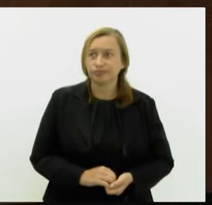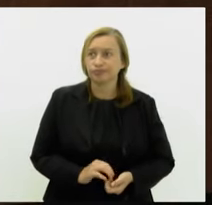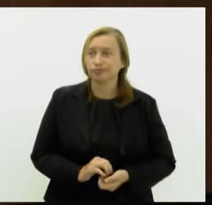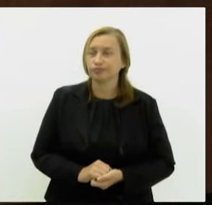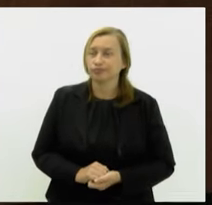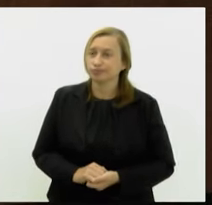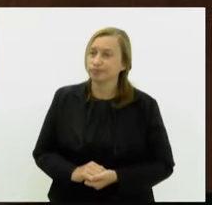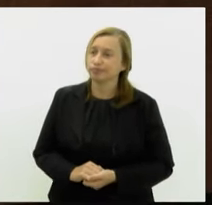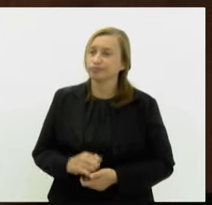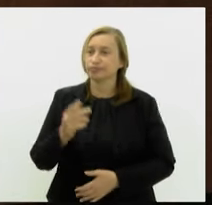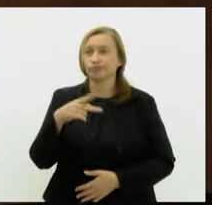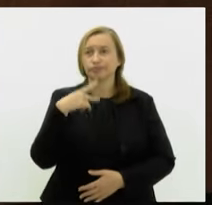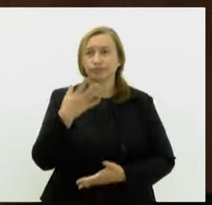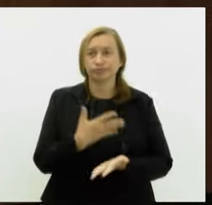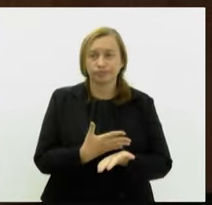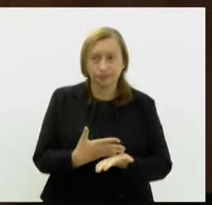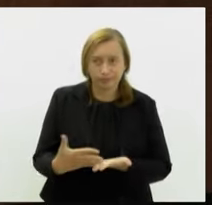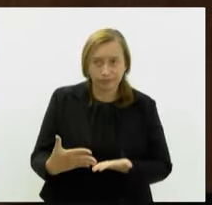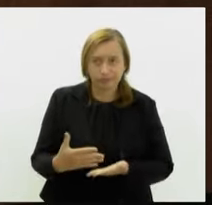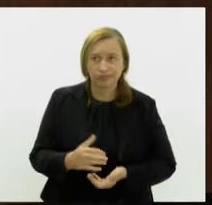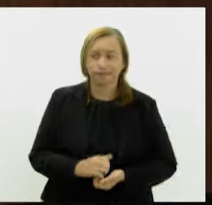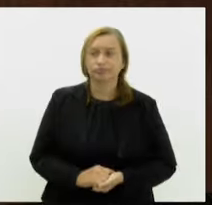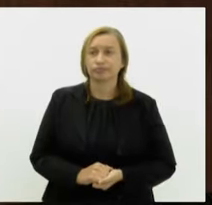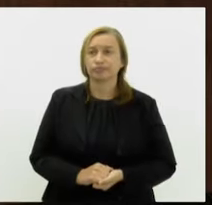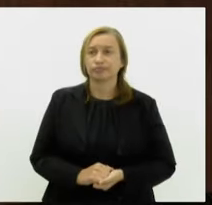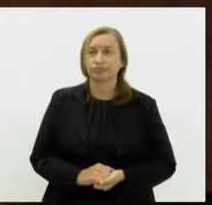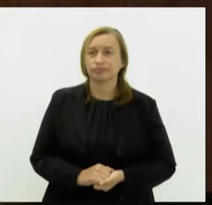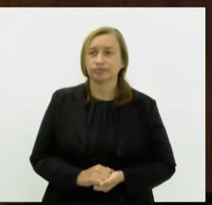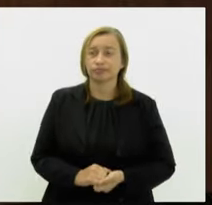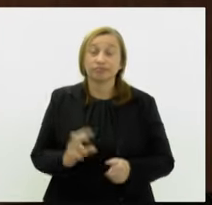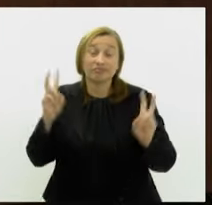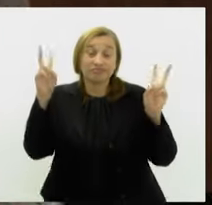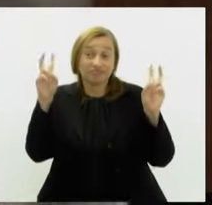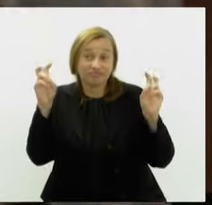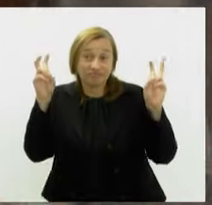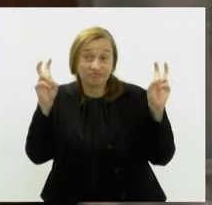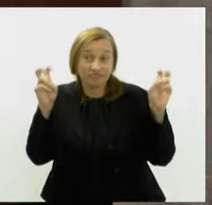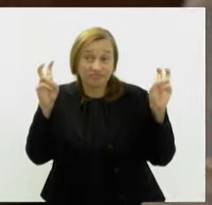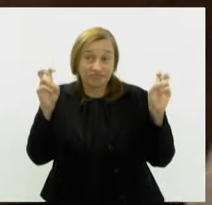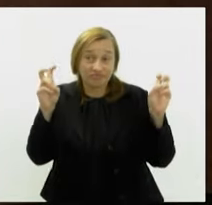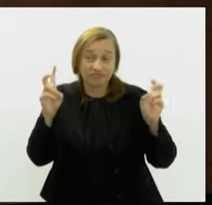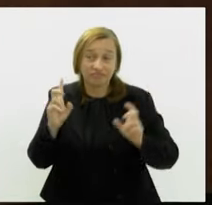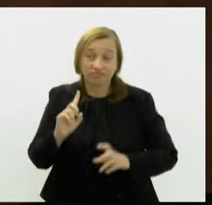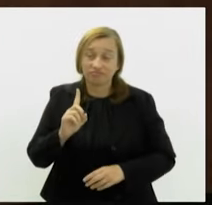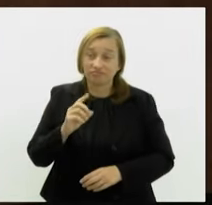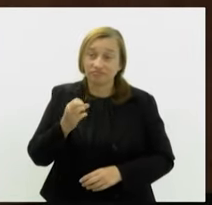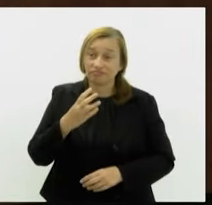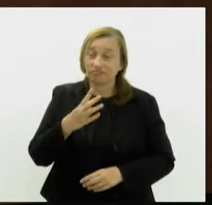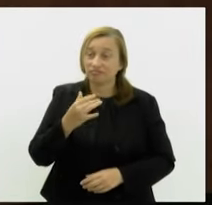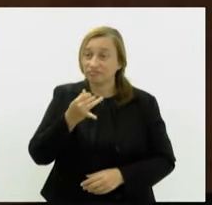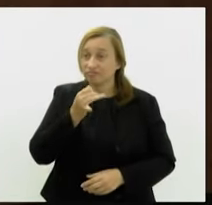o que eu falei no início, um assunto que não é pertinente. Por